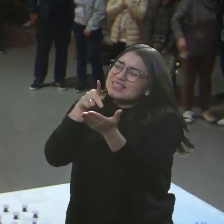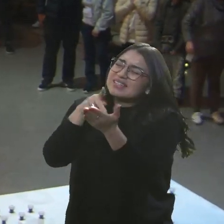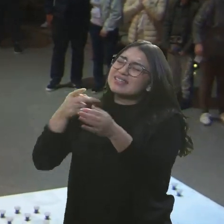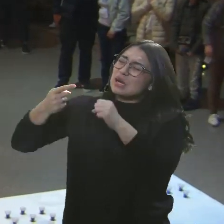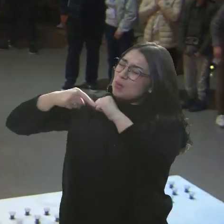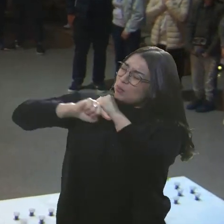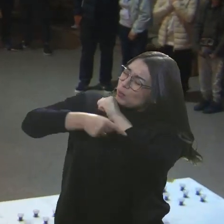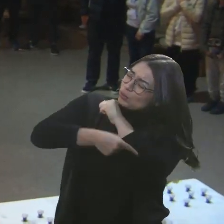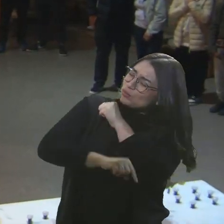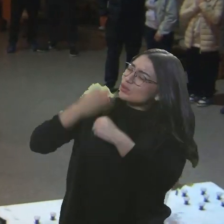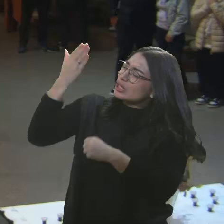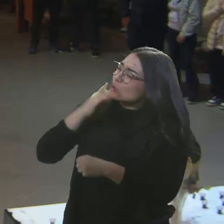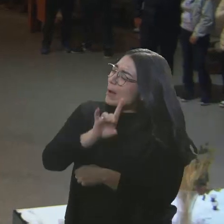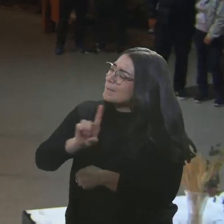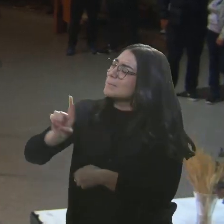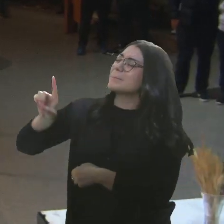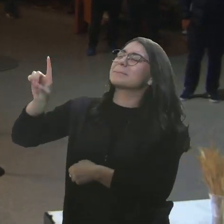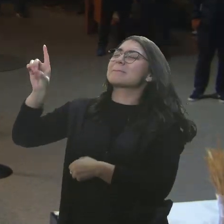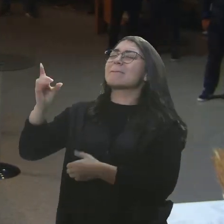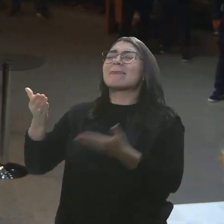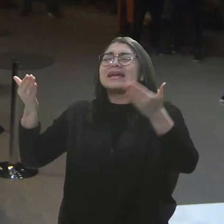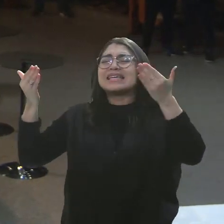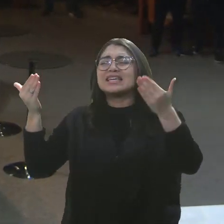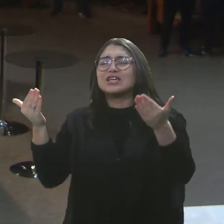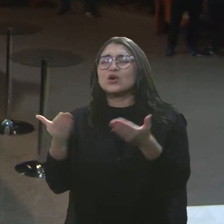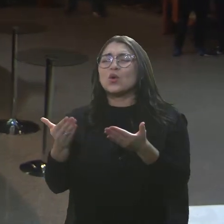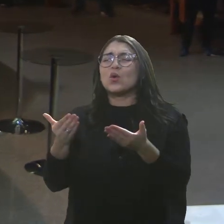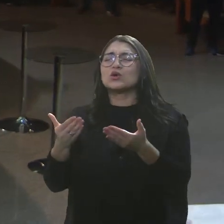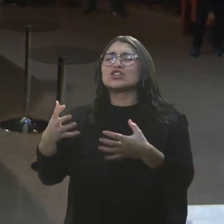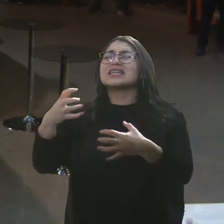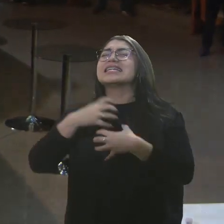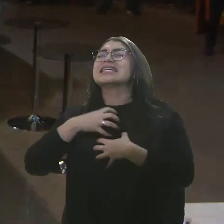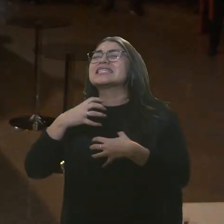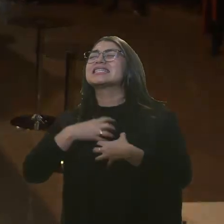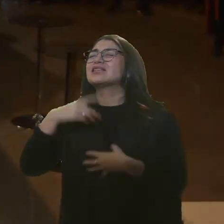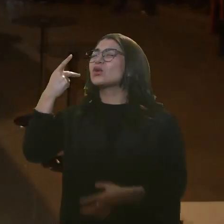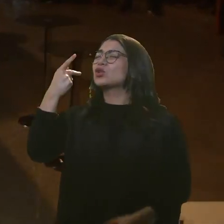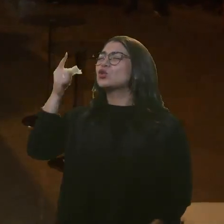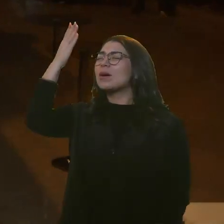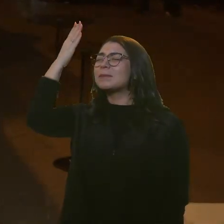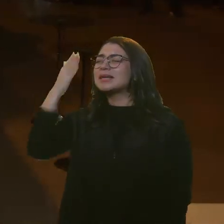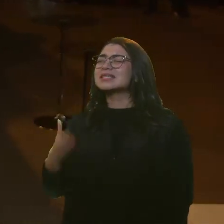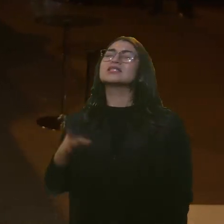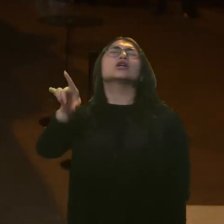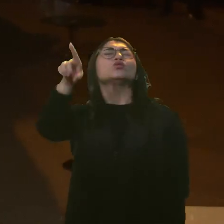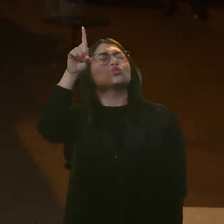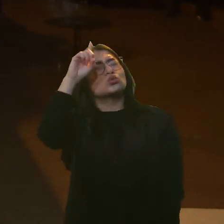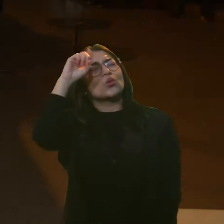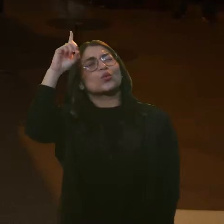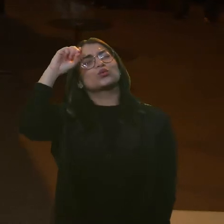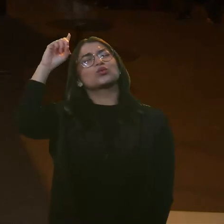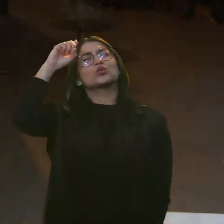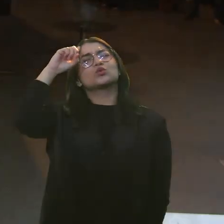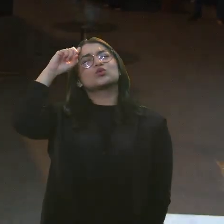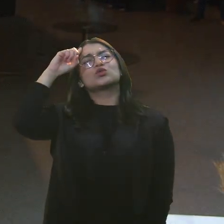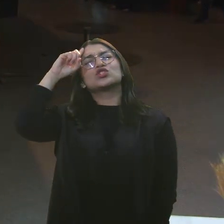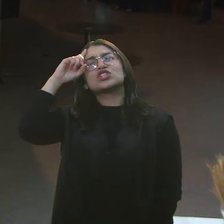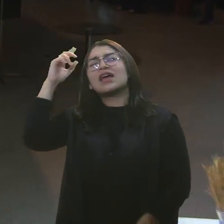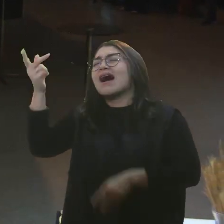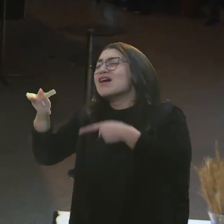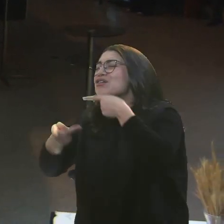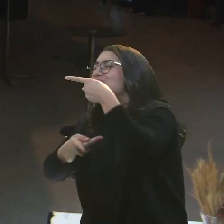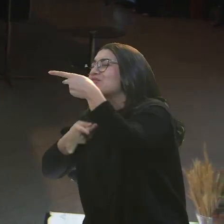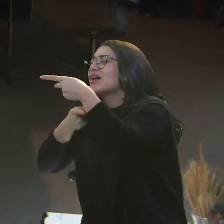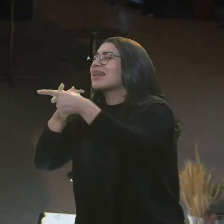Deus. Pai, que a partir de hoje, Deus, eles possam escutar a Tua voz, Jesus, diariamente, falar contigo constantemente,